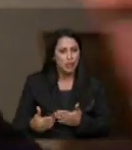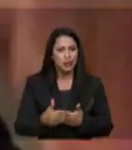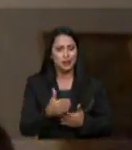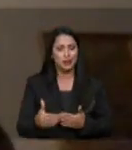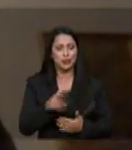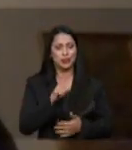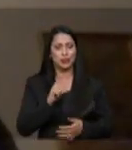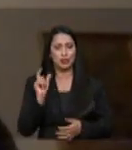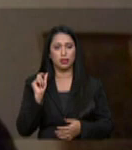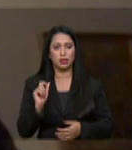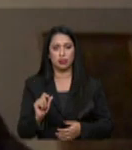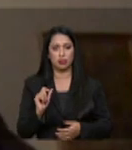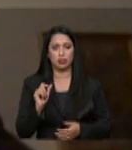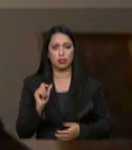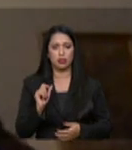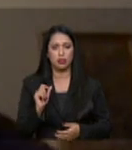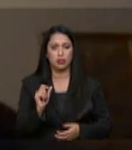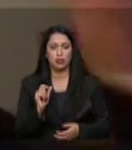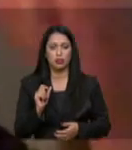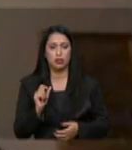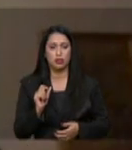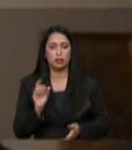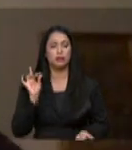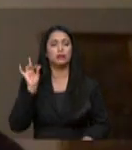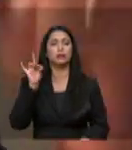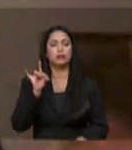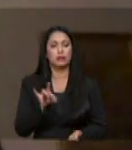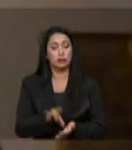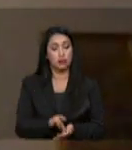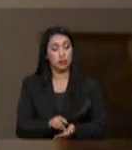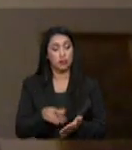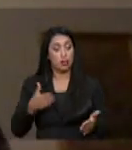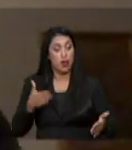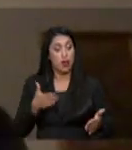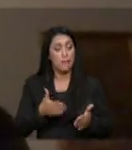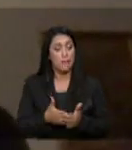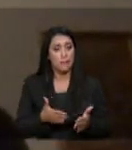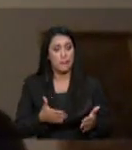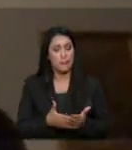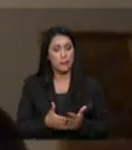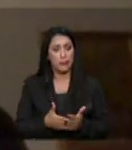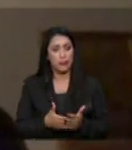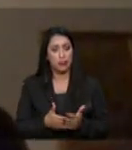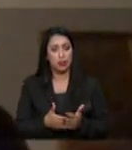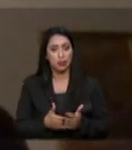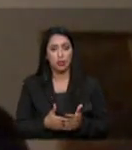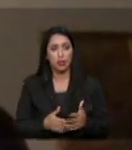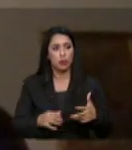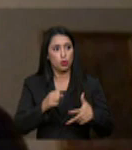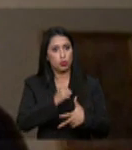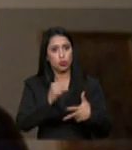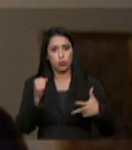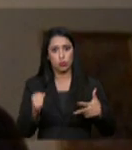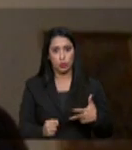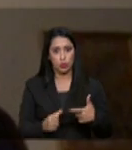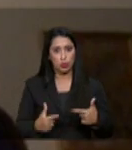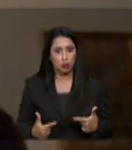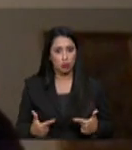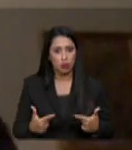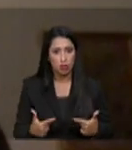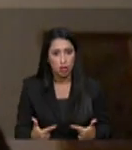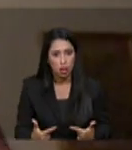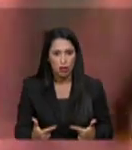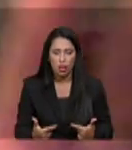resultados naturalísticos do efetivo entendimento e restrição do exercício dos poderes